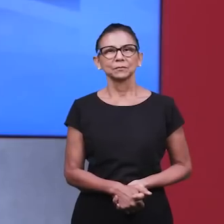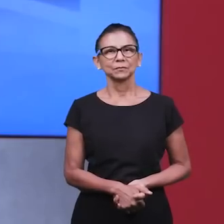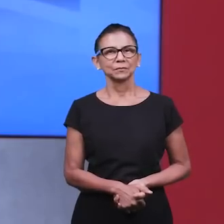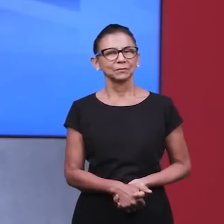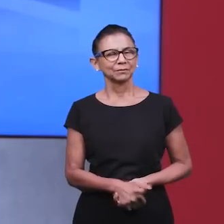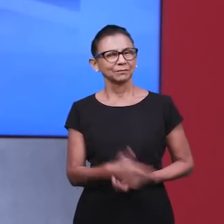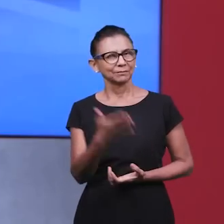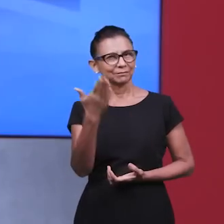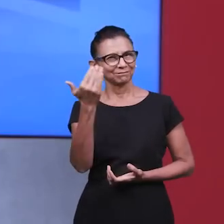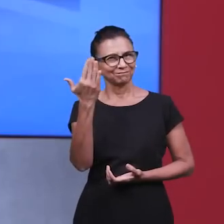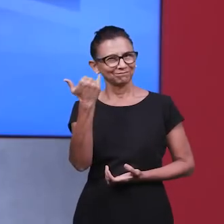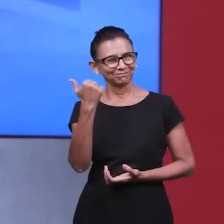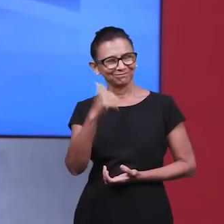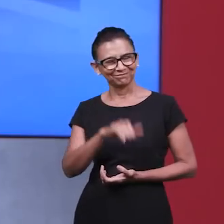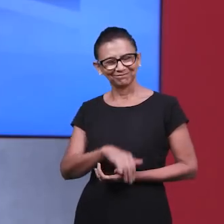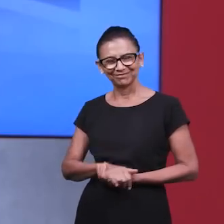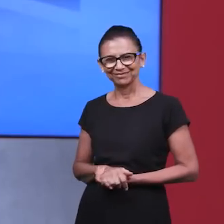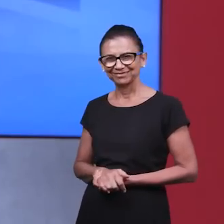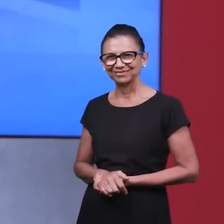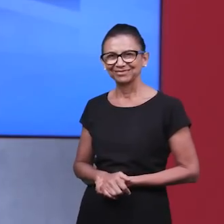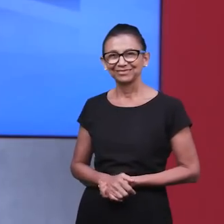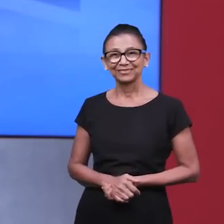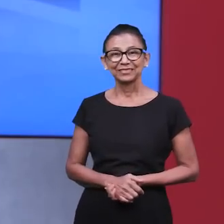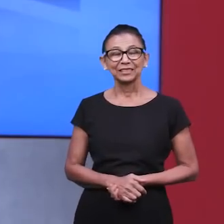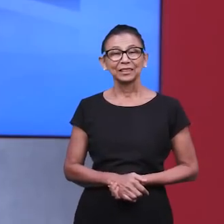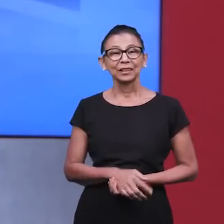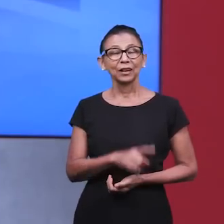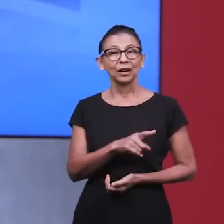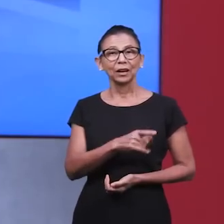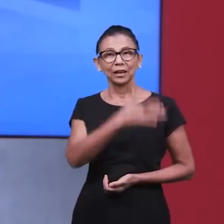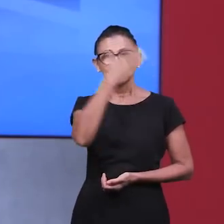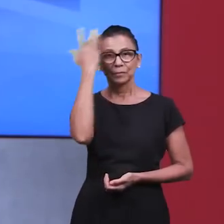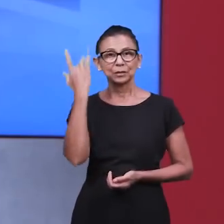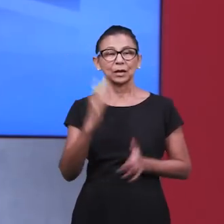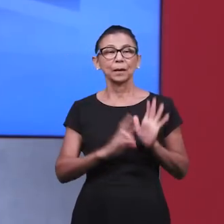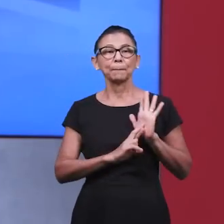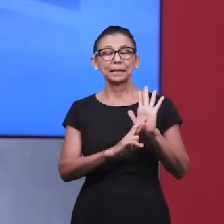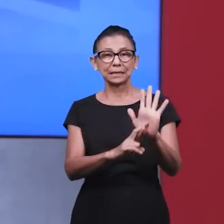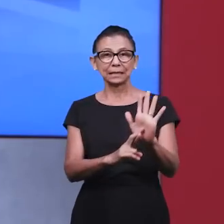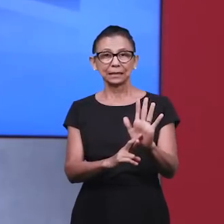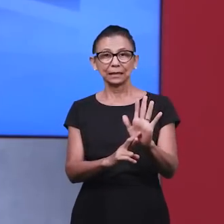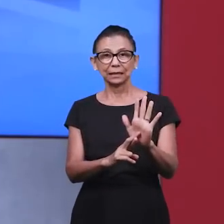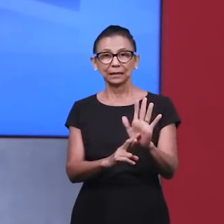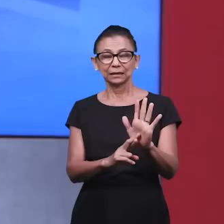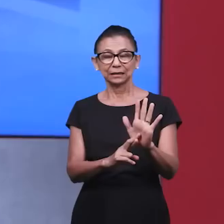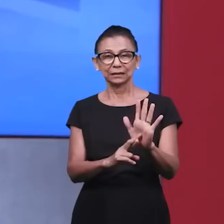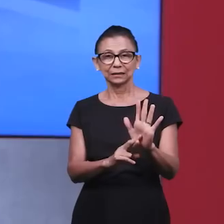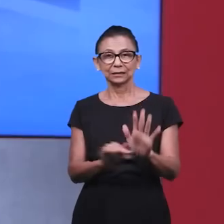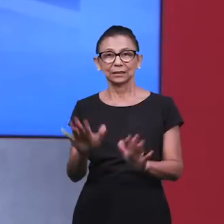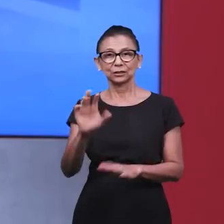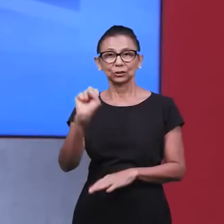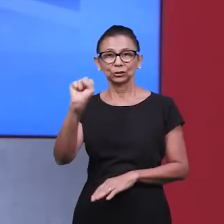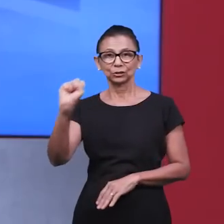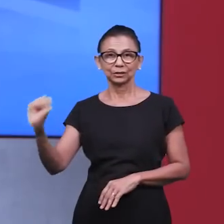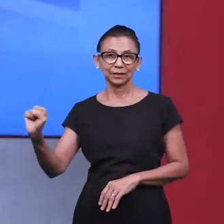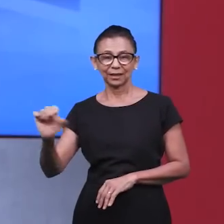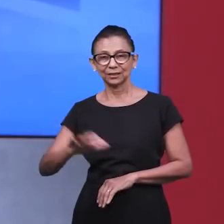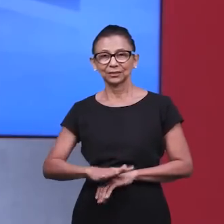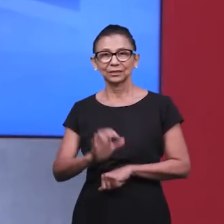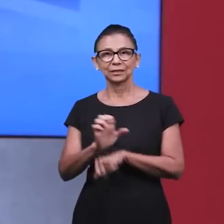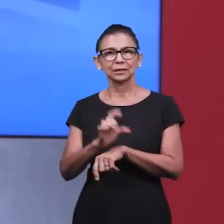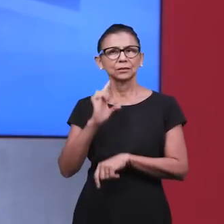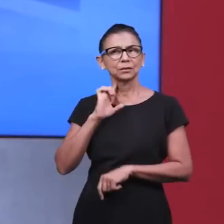Vem comigo, agora vamos chamar os correspondentes. Atenção, hein, os nossos queridos irmãos da região Sudeste, começando pelo estado de